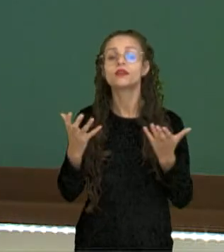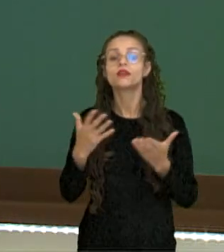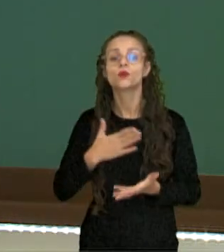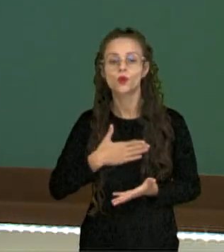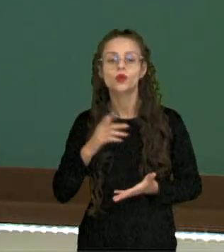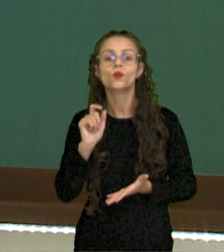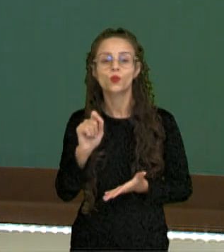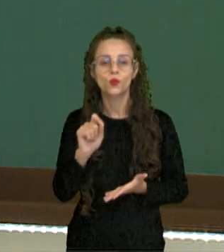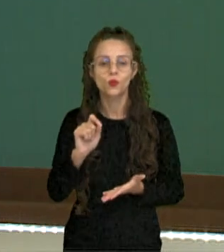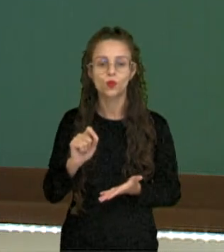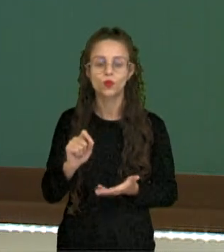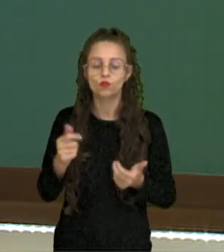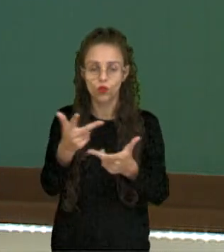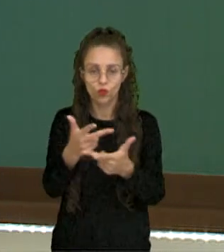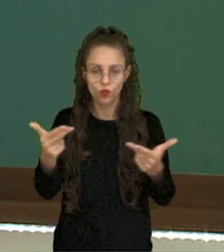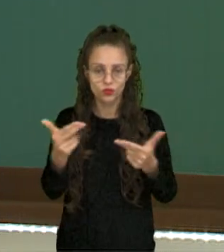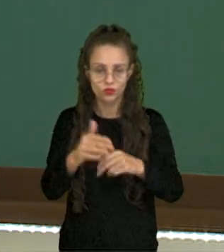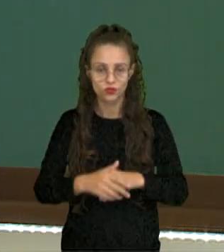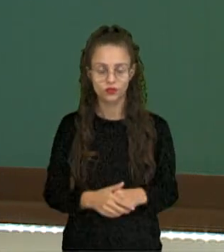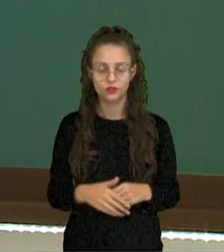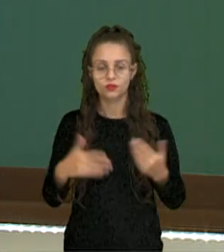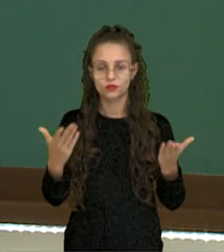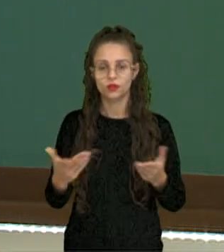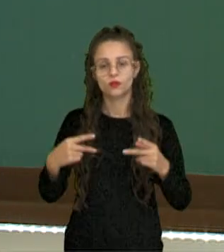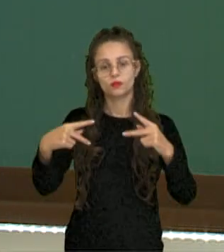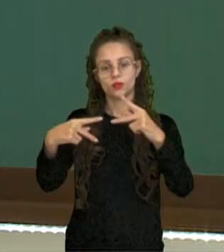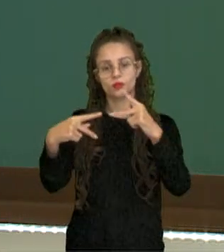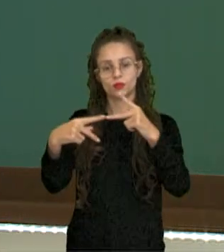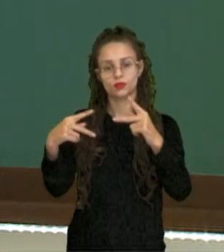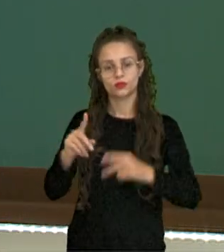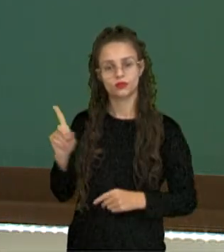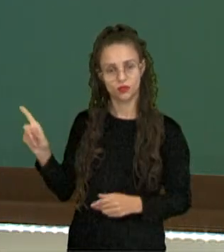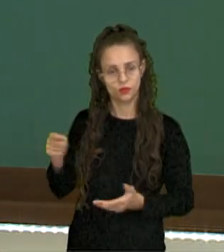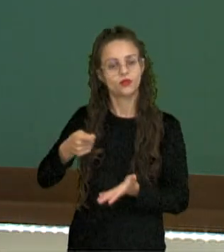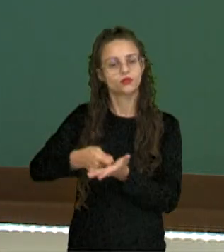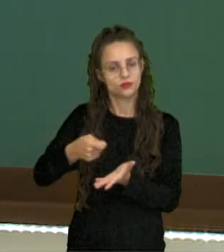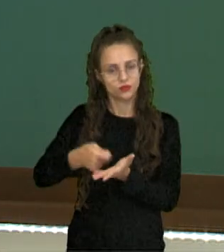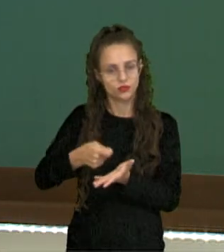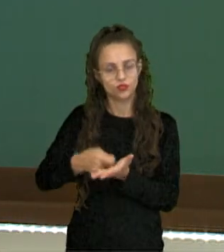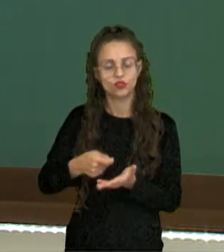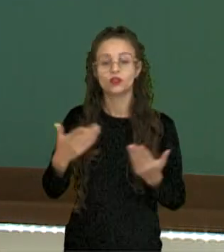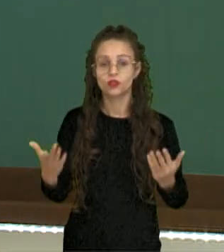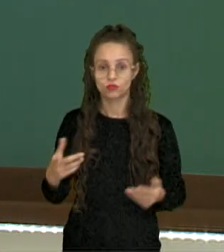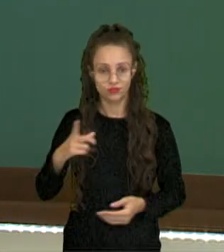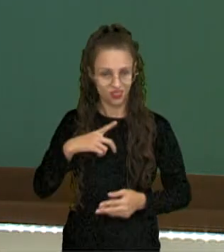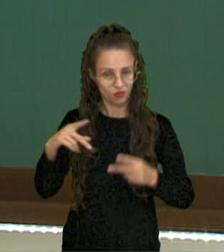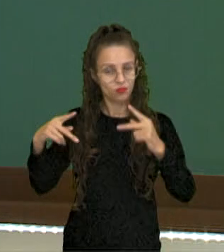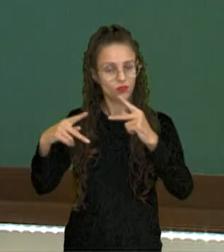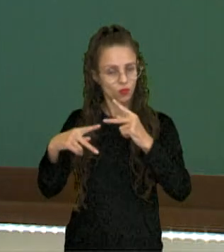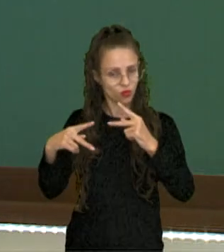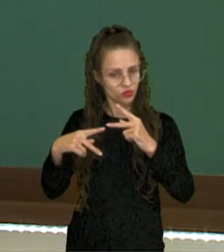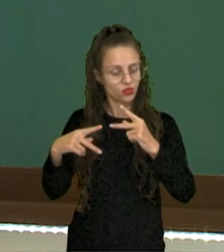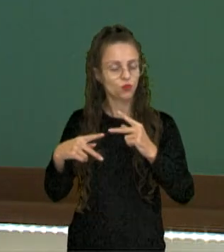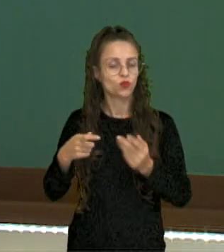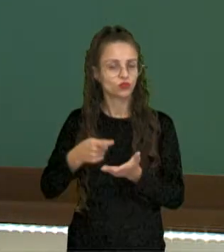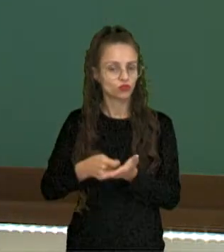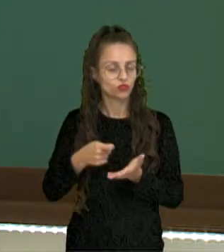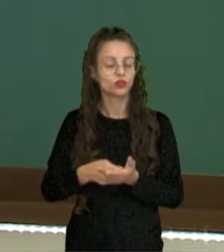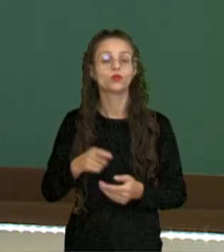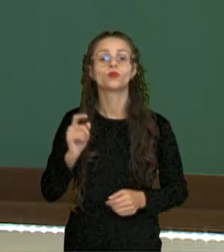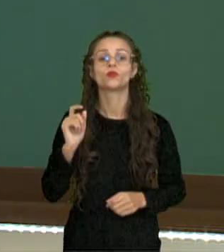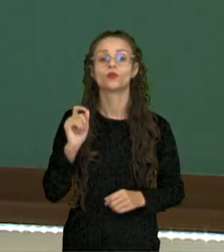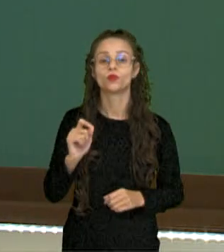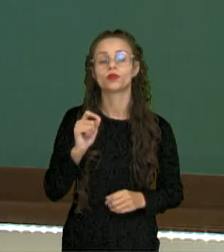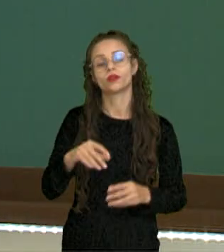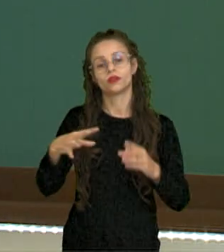gostaria de alguma coisa. Ó, a preposição sendo exigida. Quando a preposição é exigida, eu tenho o quê?